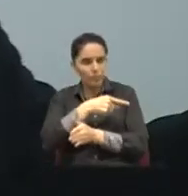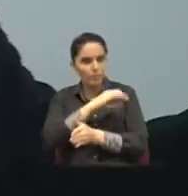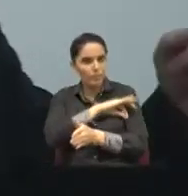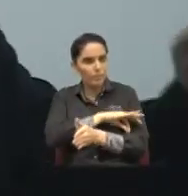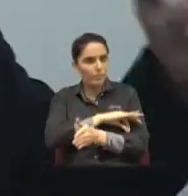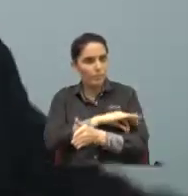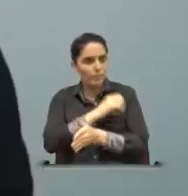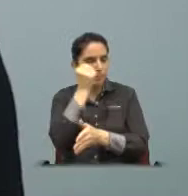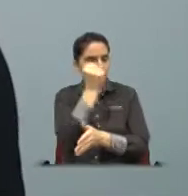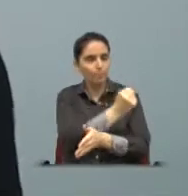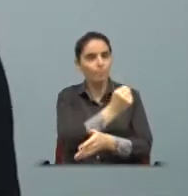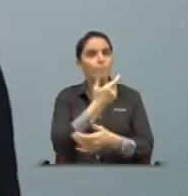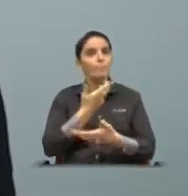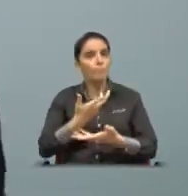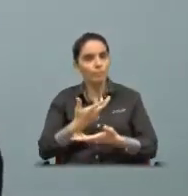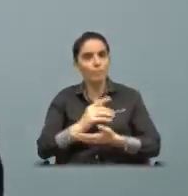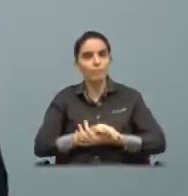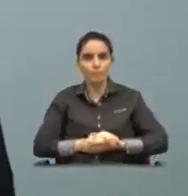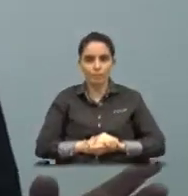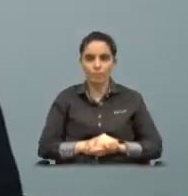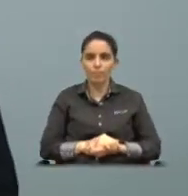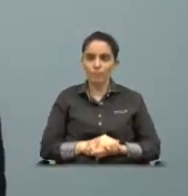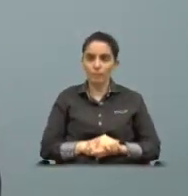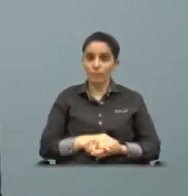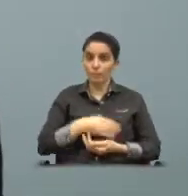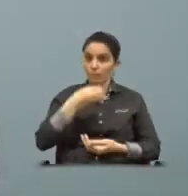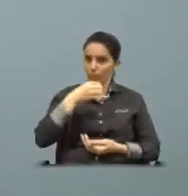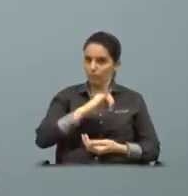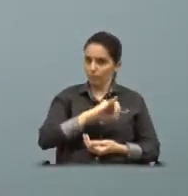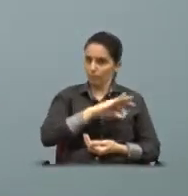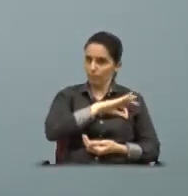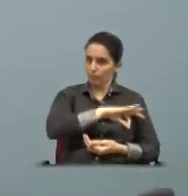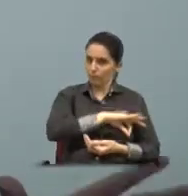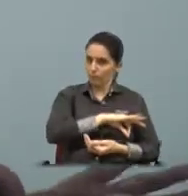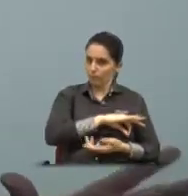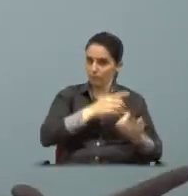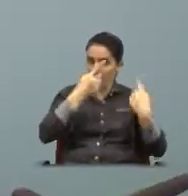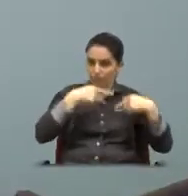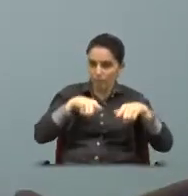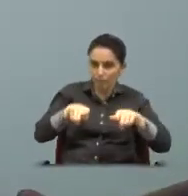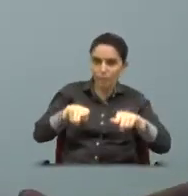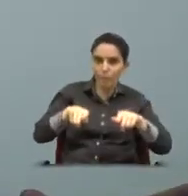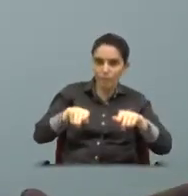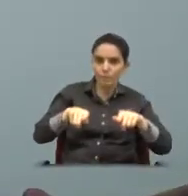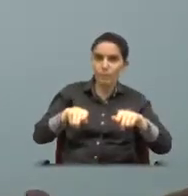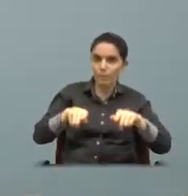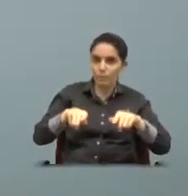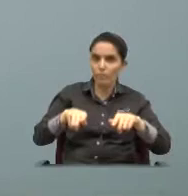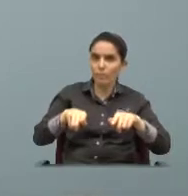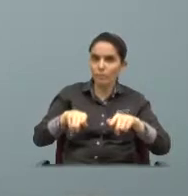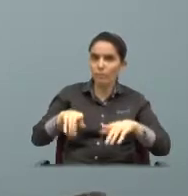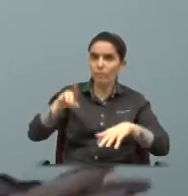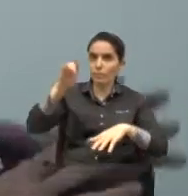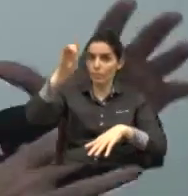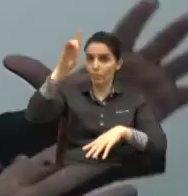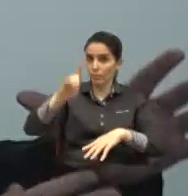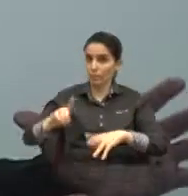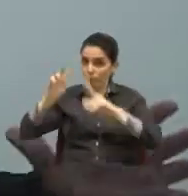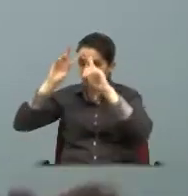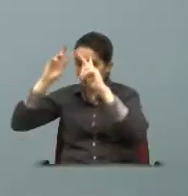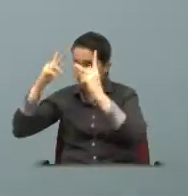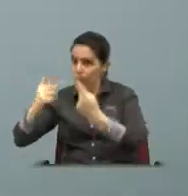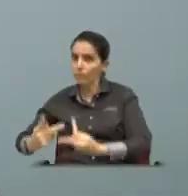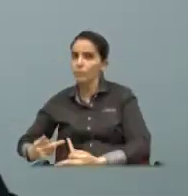reagir, e se a polícia reagir, vem algumas pessoas que se dizem ter direitos, vereador Cleito, que cuida de